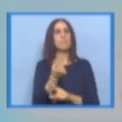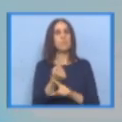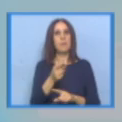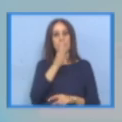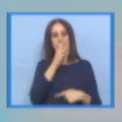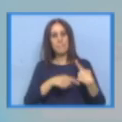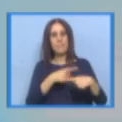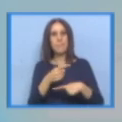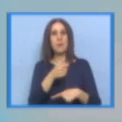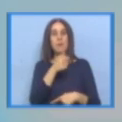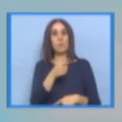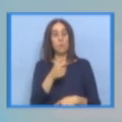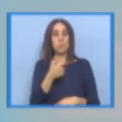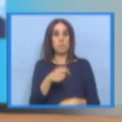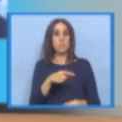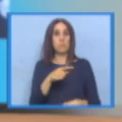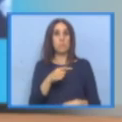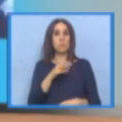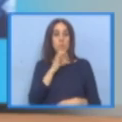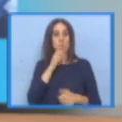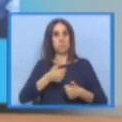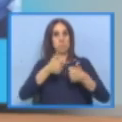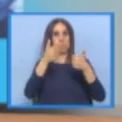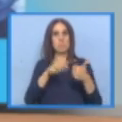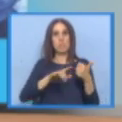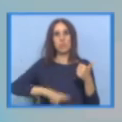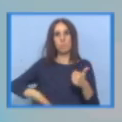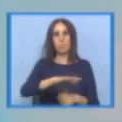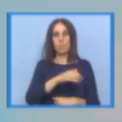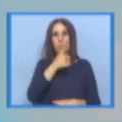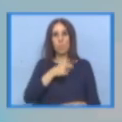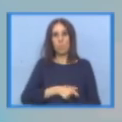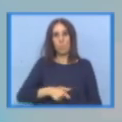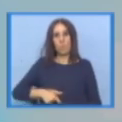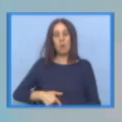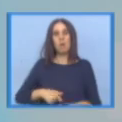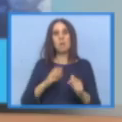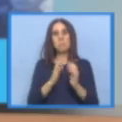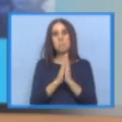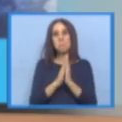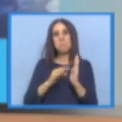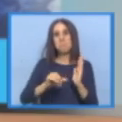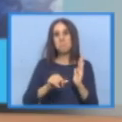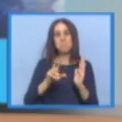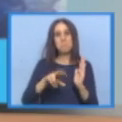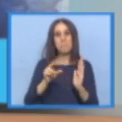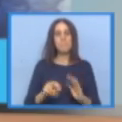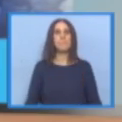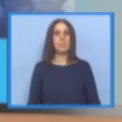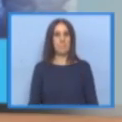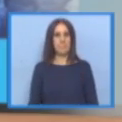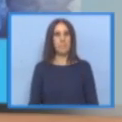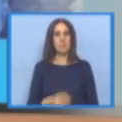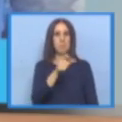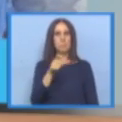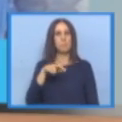ter o Cardeal Patriarca de Lisboa, outras dioceses não era comum termos cardeais. Sim, mesmo em termos portugueses,